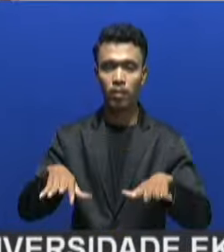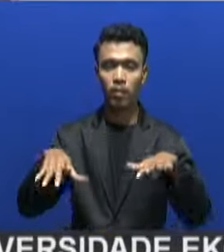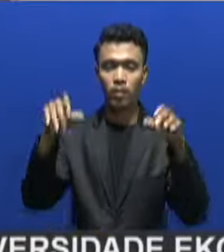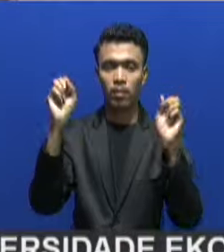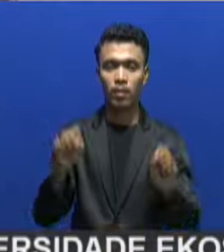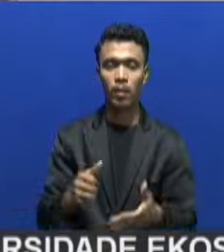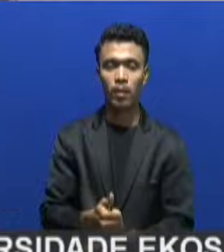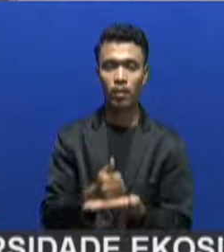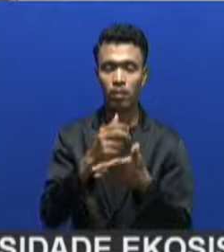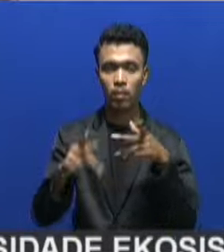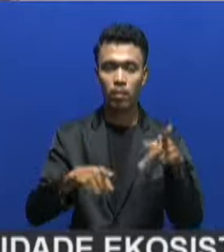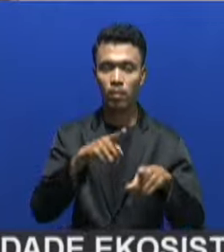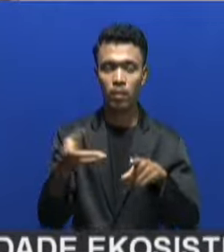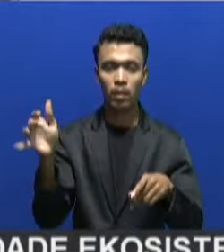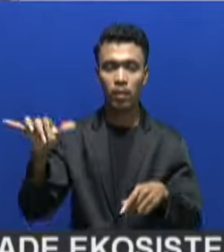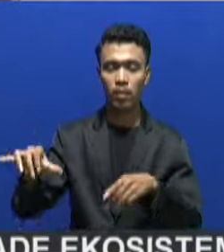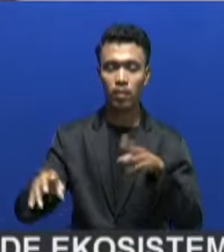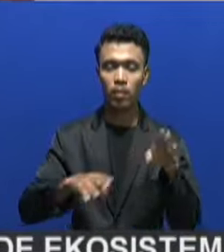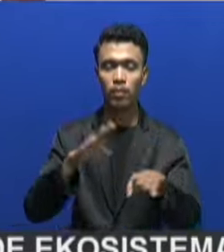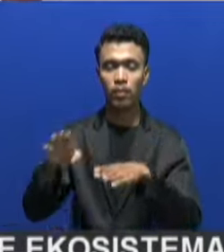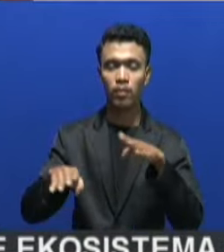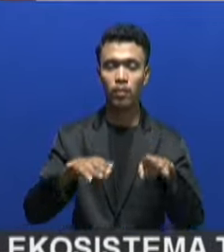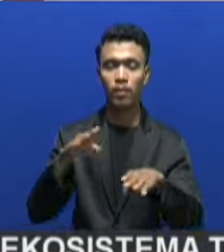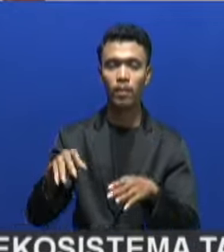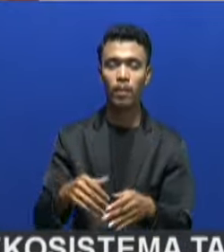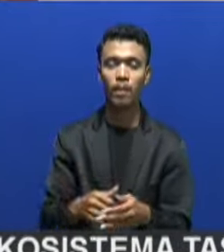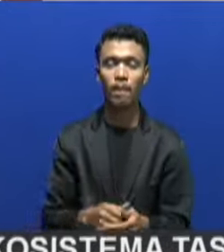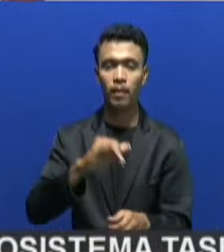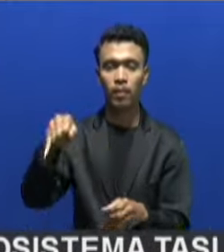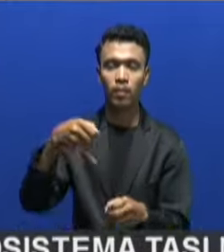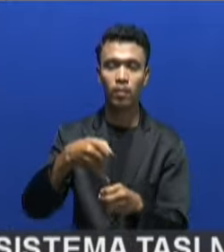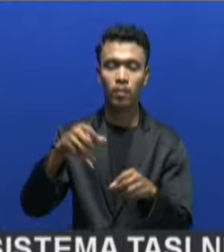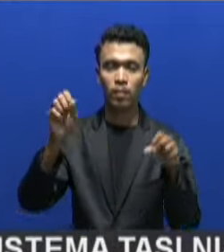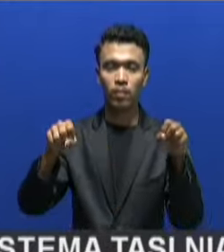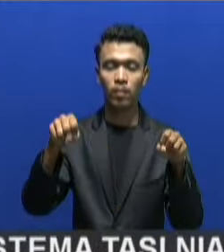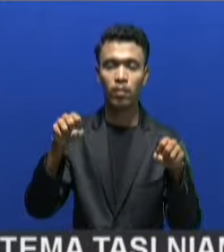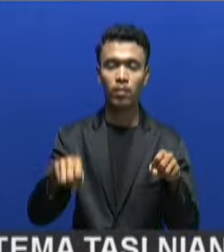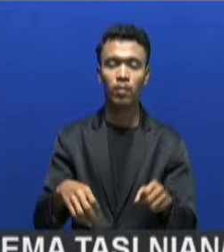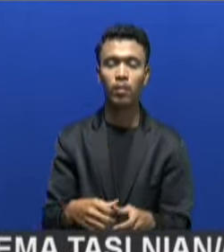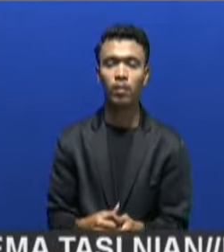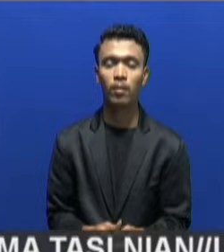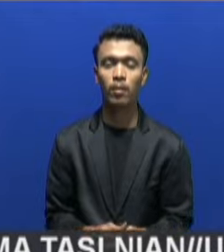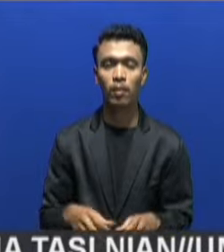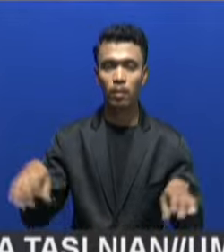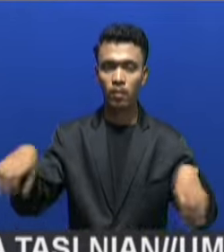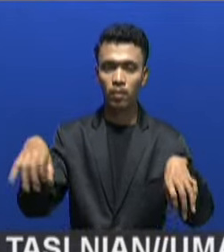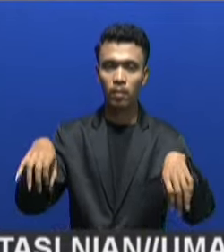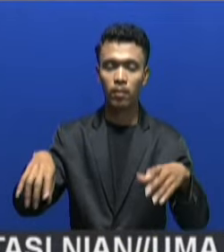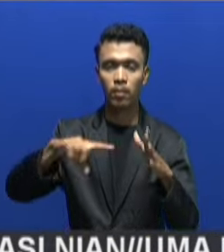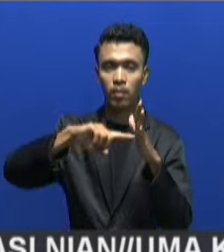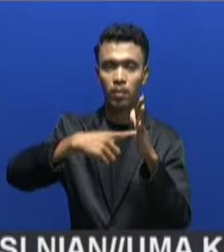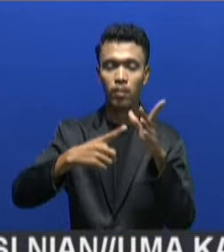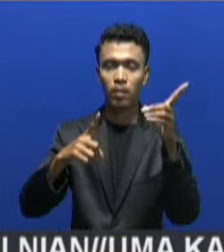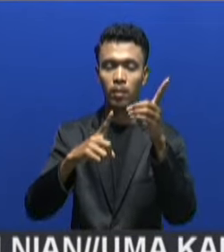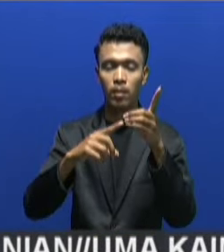facilita ona comunidade sira, lá o bamai inclui motor. Projeto ne a minha rua dia